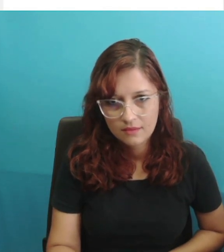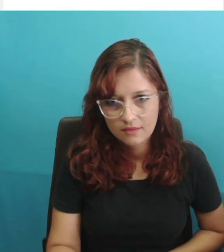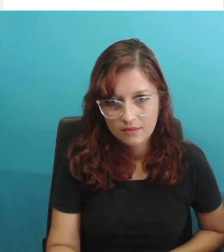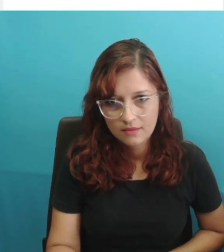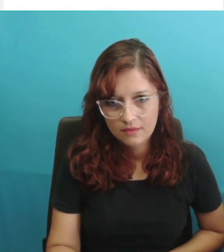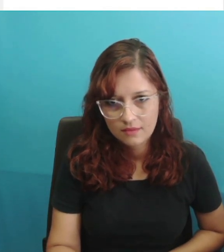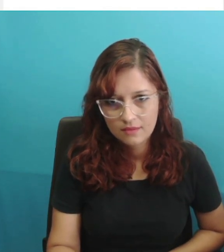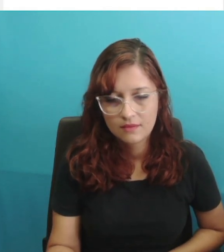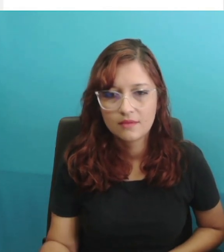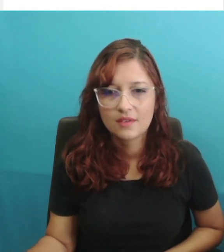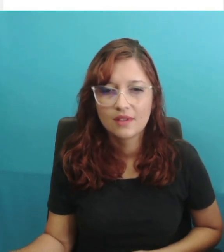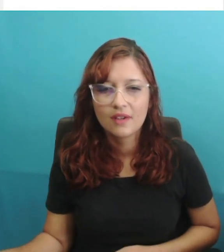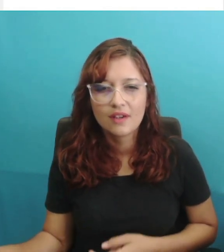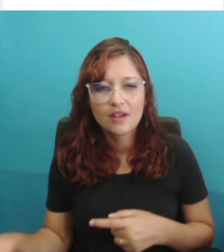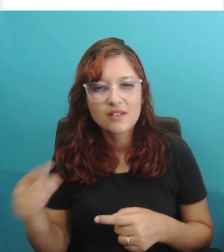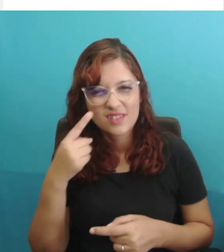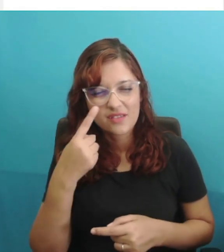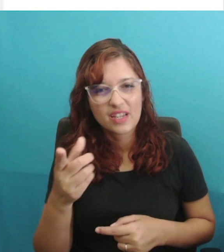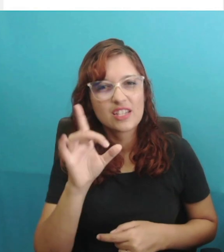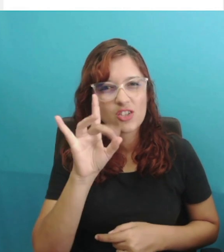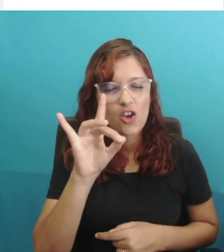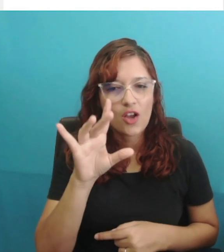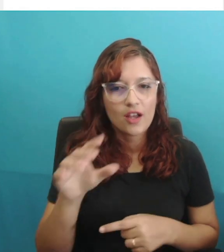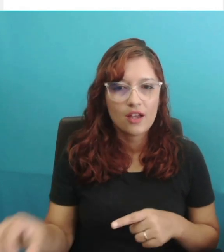E também o verbo ir.